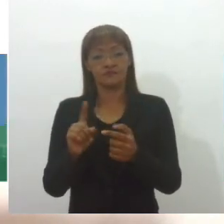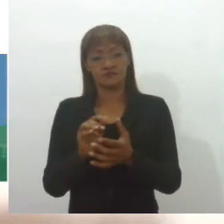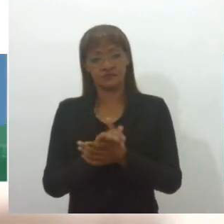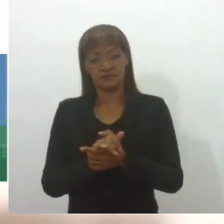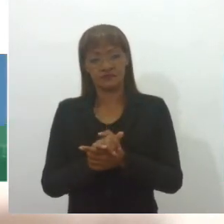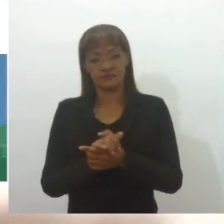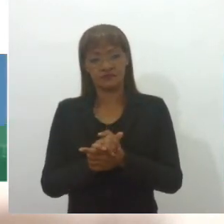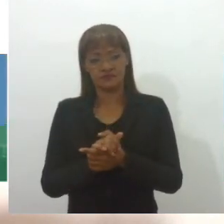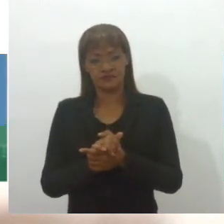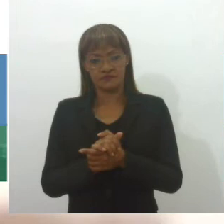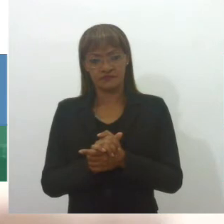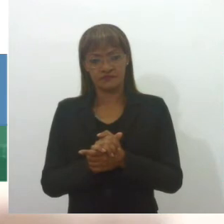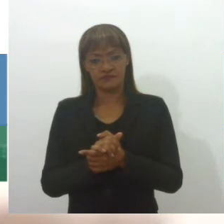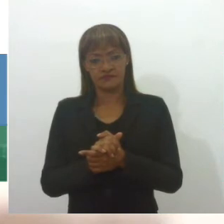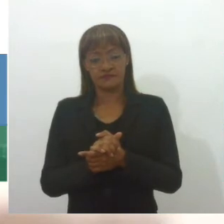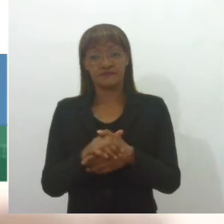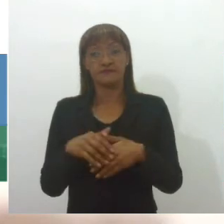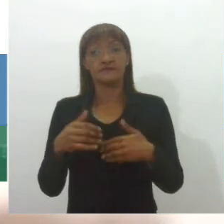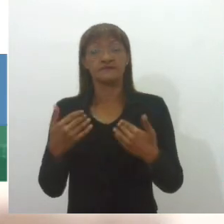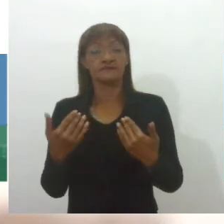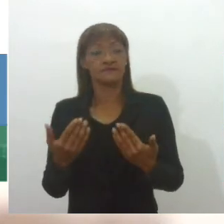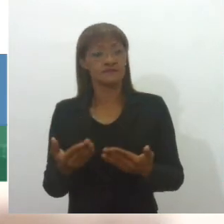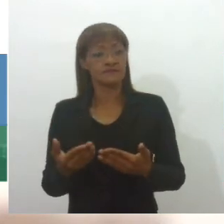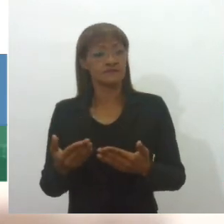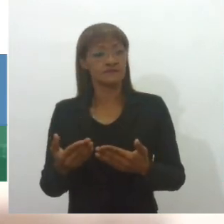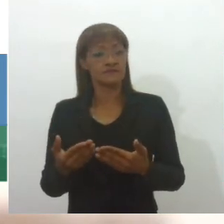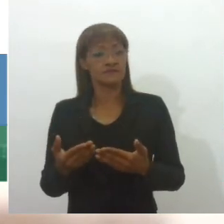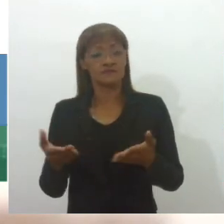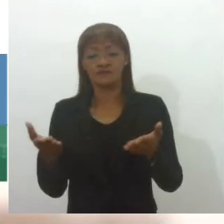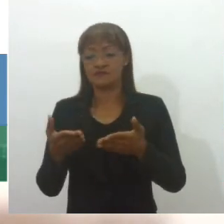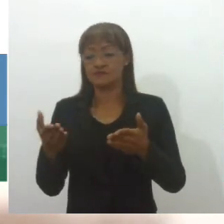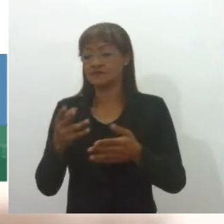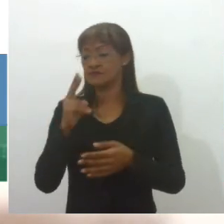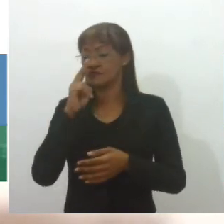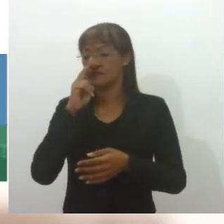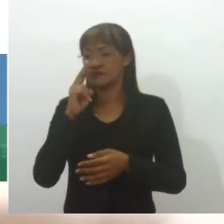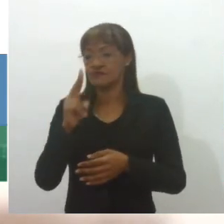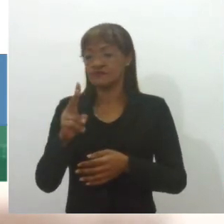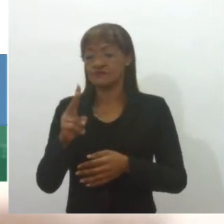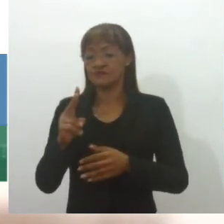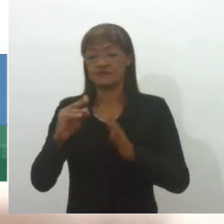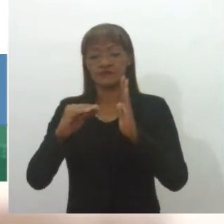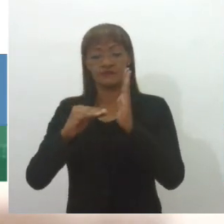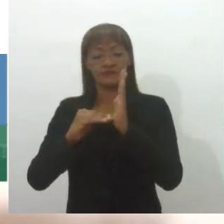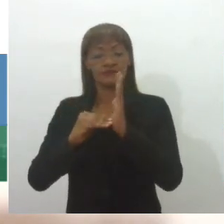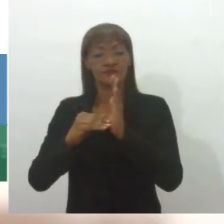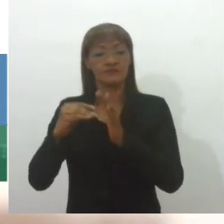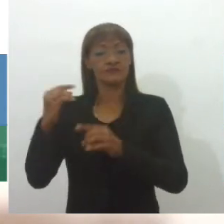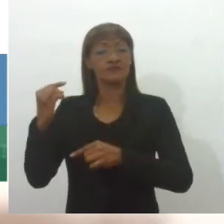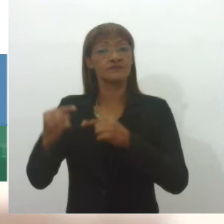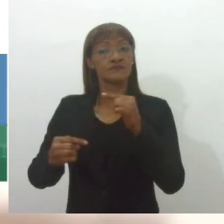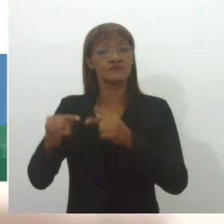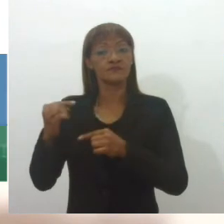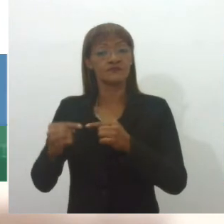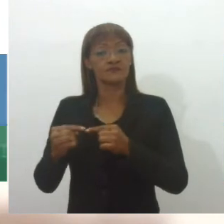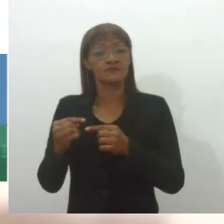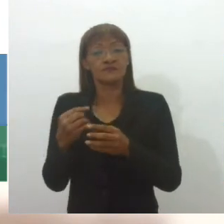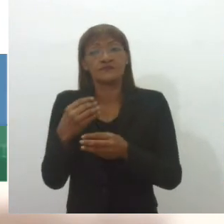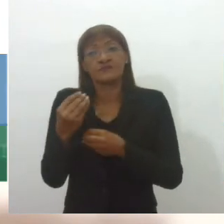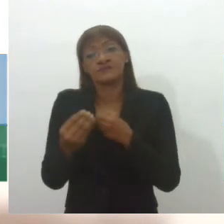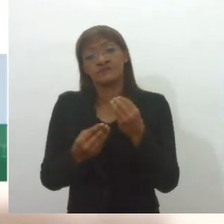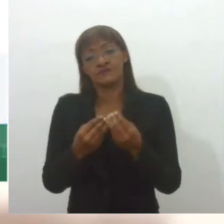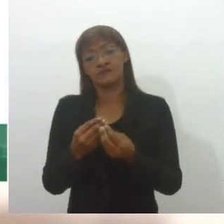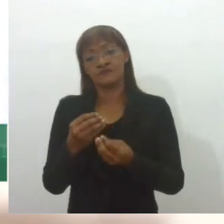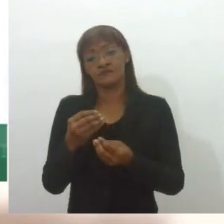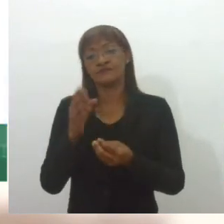ganha. Então, há uma discussão muito forte no Congresso Nacional sobre a abusividade desse reajuste das tarifas e